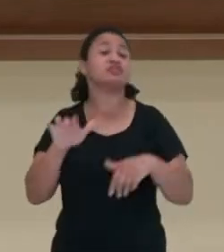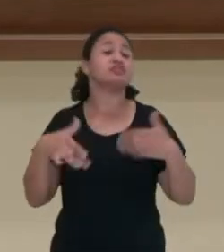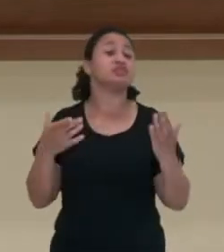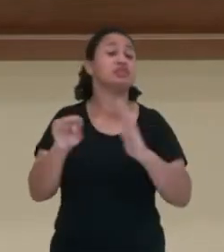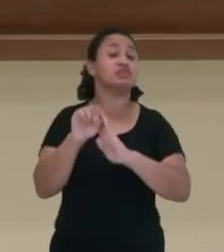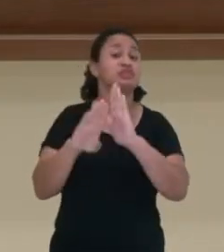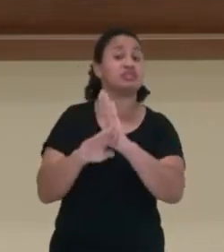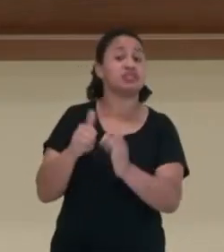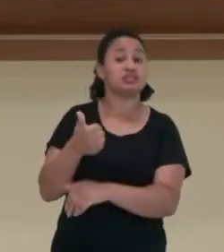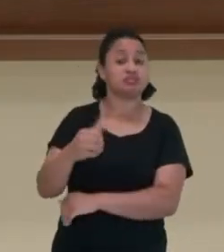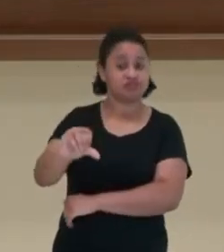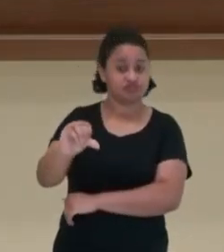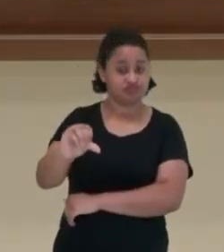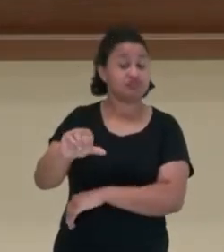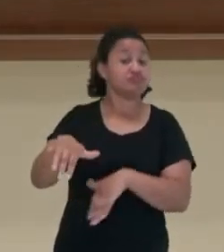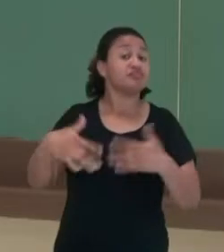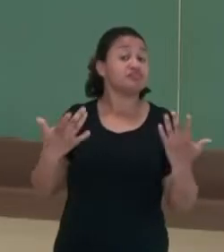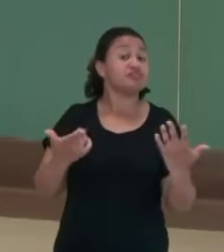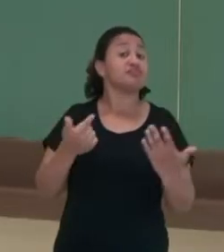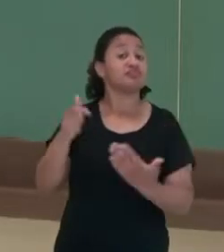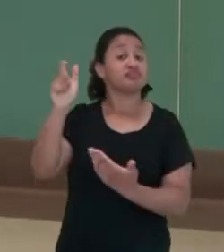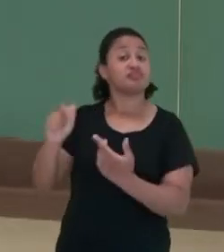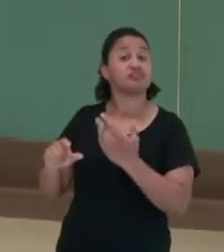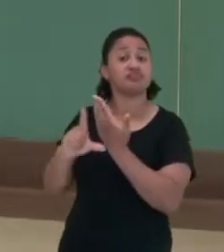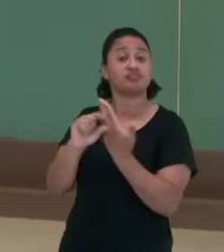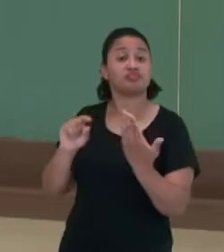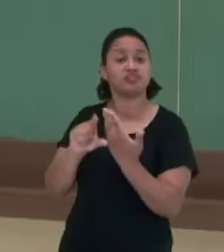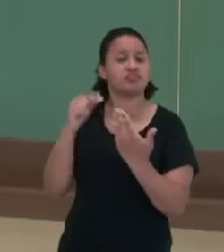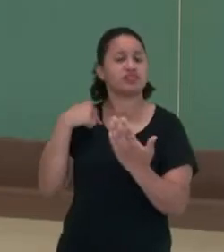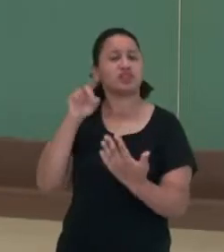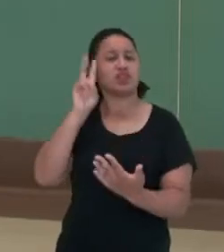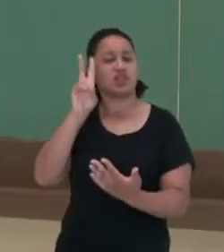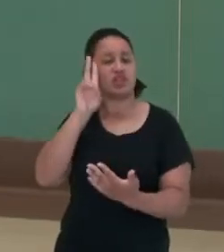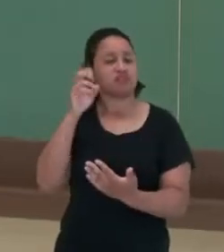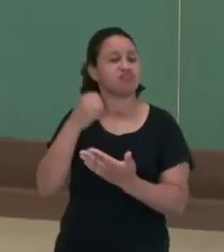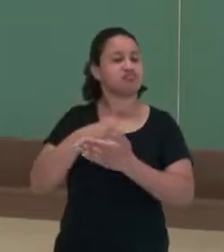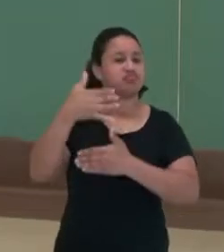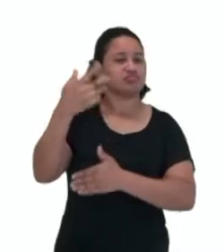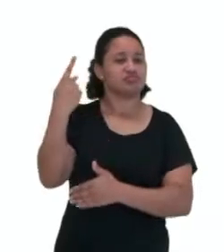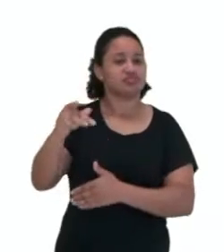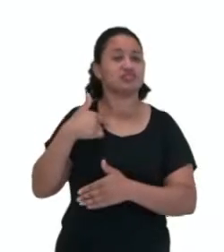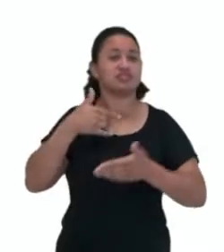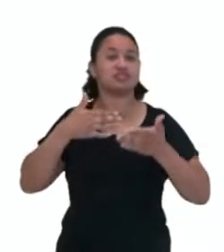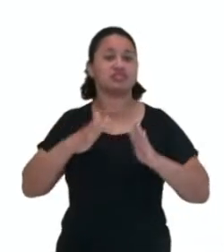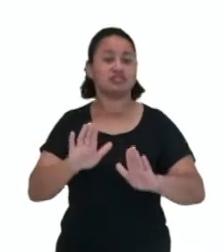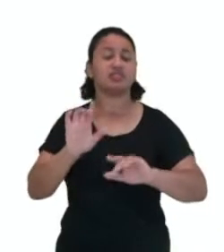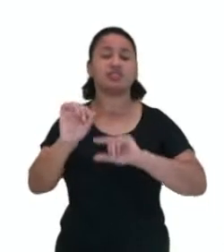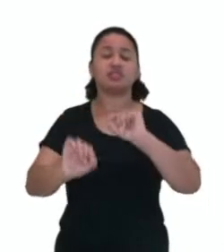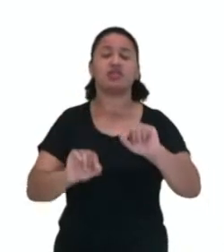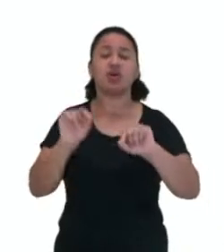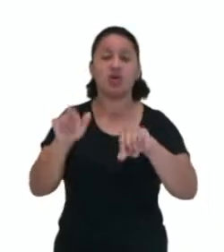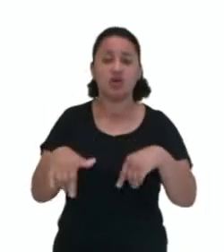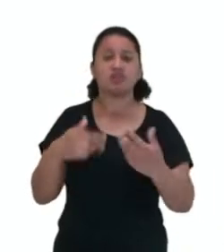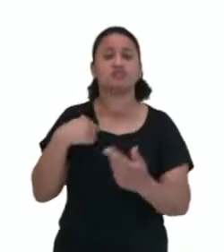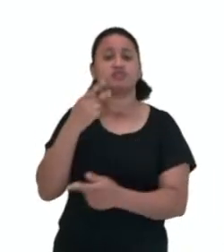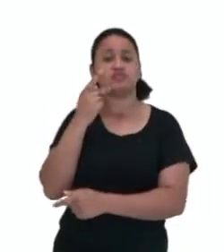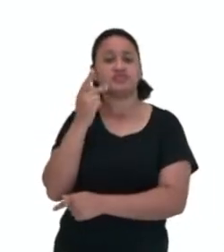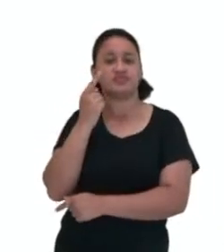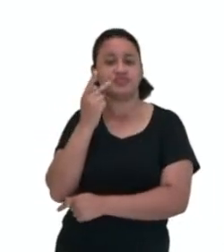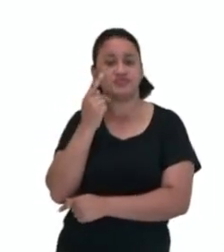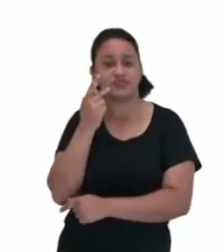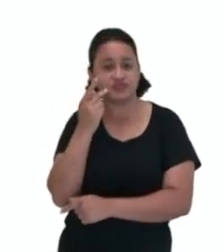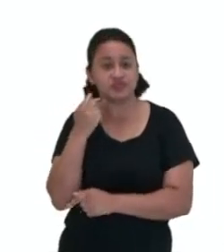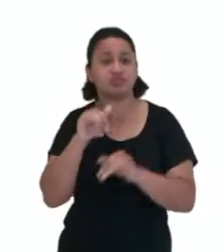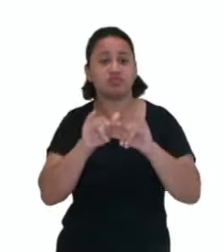que legal! Sobre o autor, uma breve biografia. Então, Alencar nasceu em Fortaleza, Ceará. Publicou